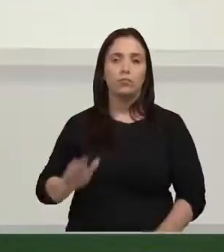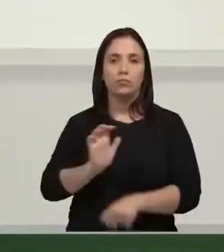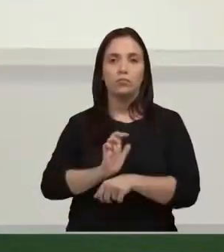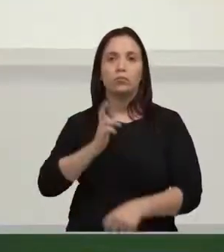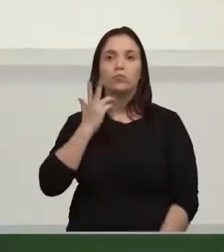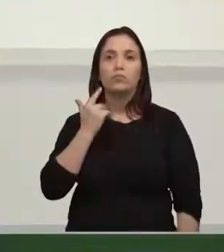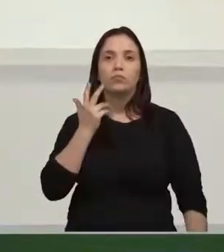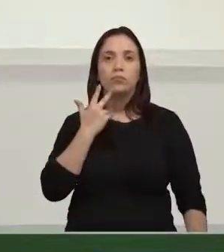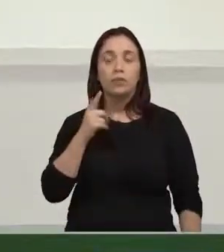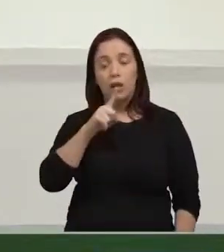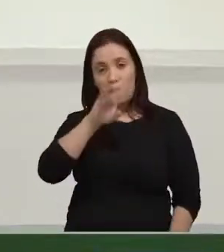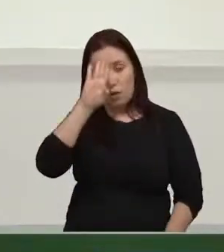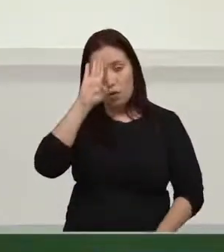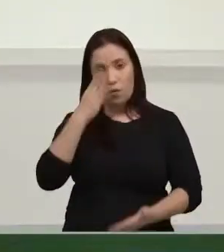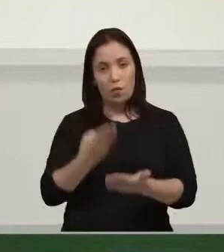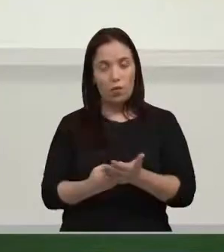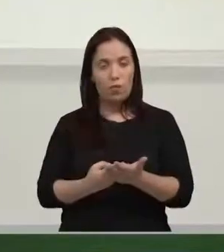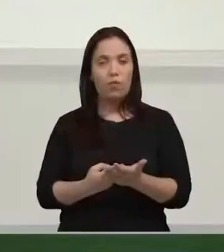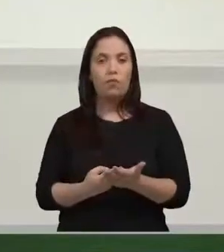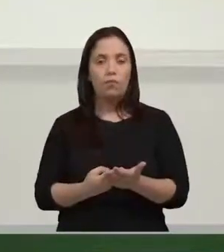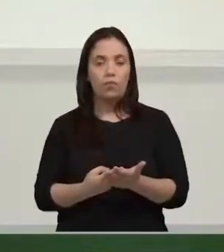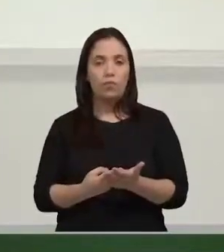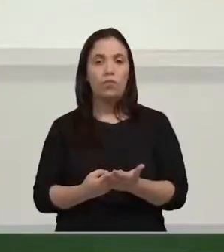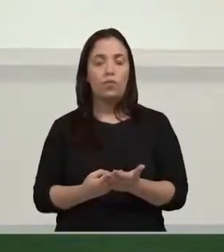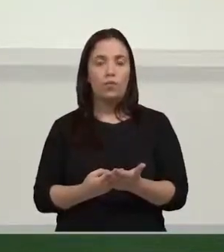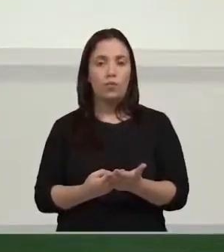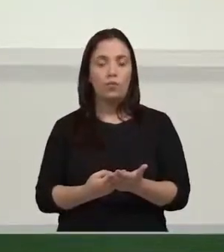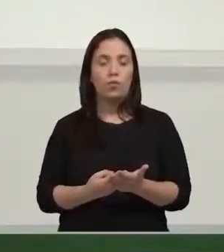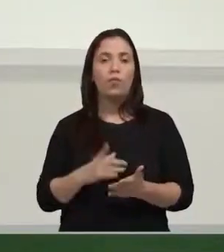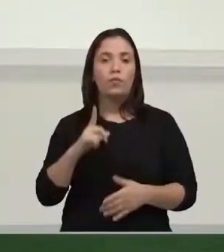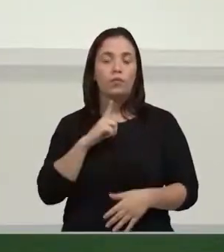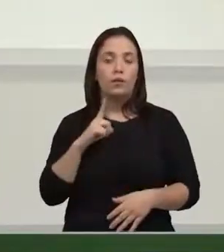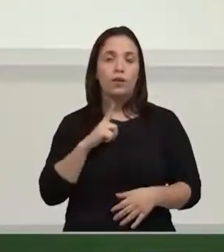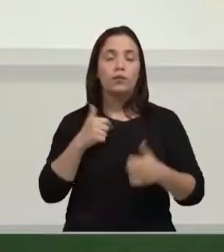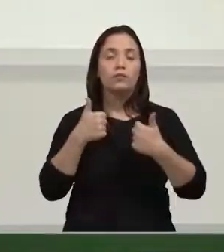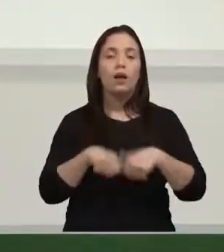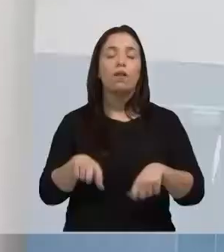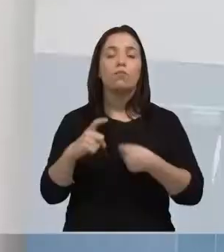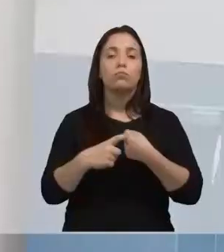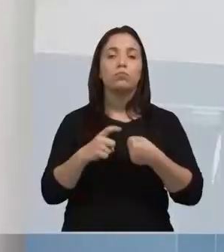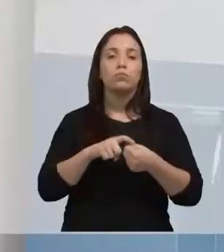Mas entregou uma pessoa que ele confiava plenamente, que estava lá. E estava no PT